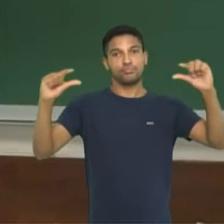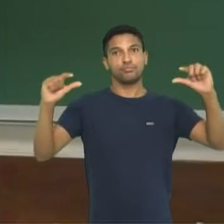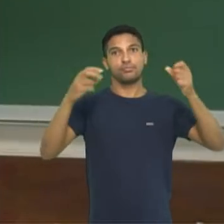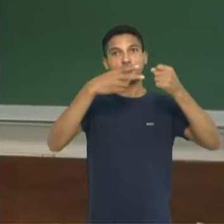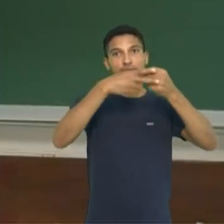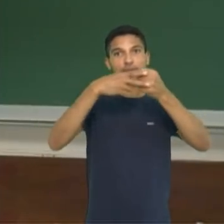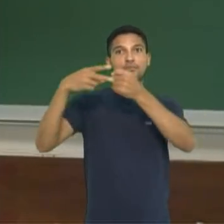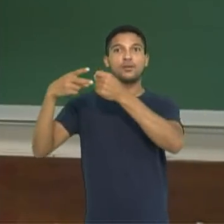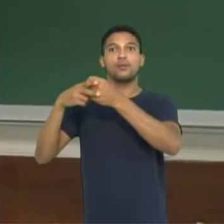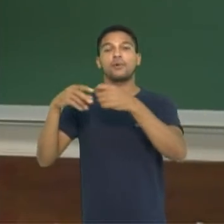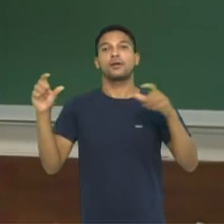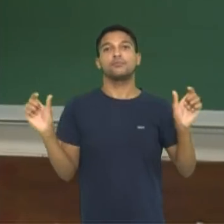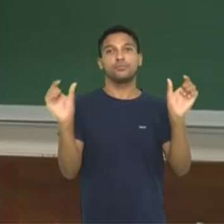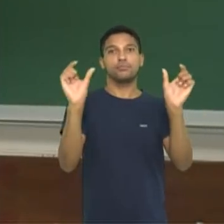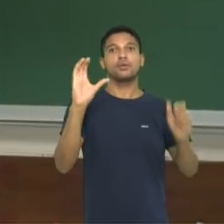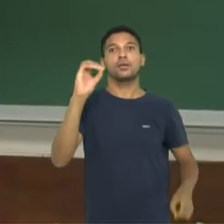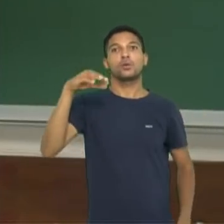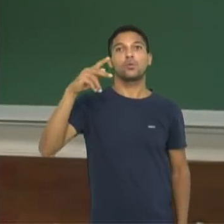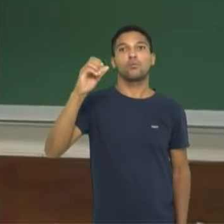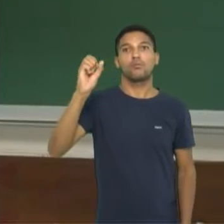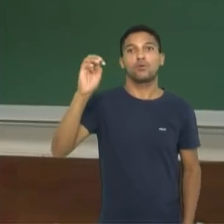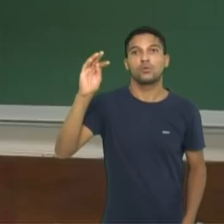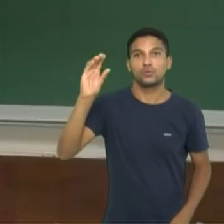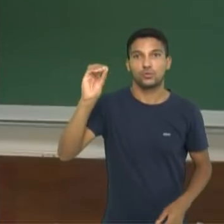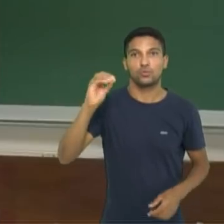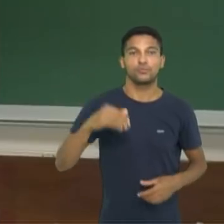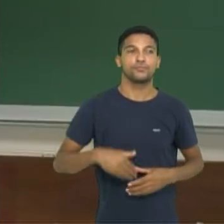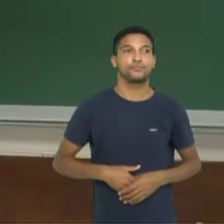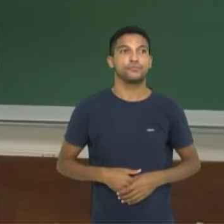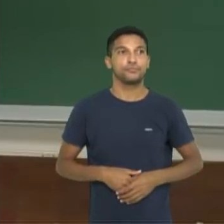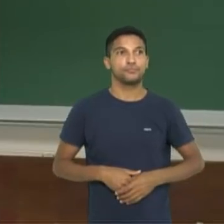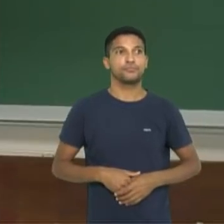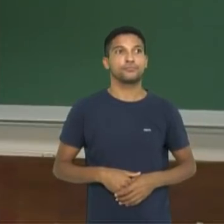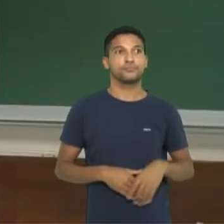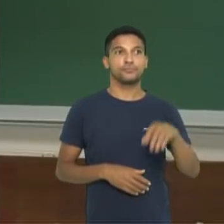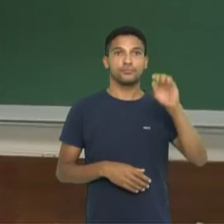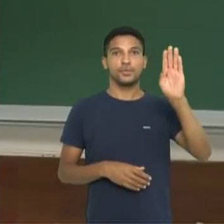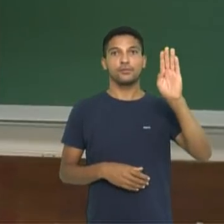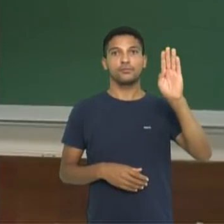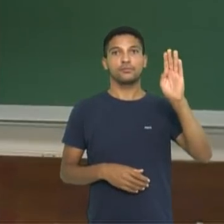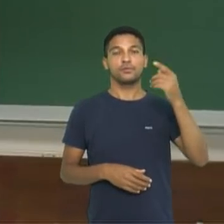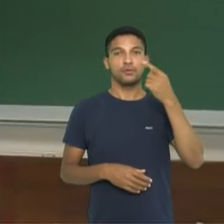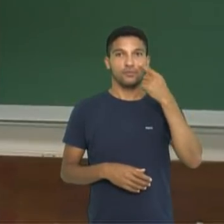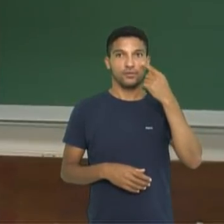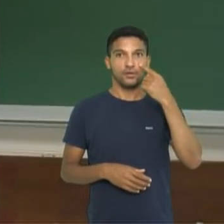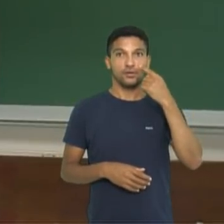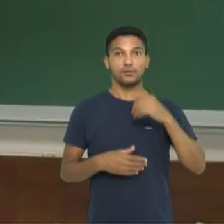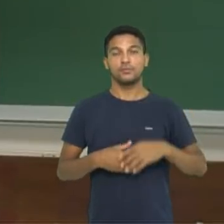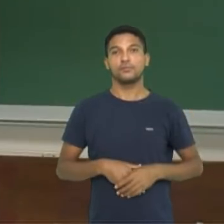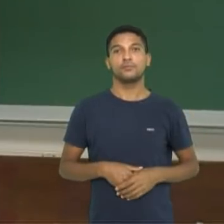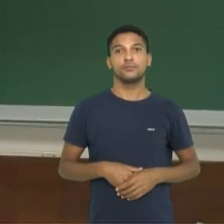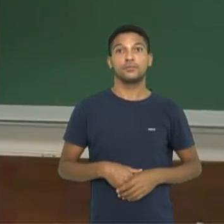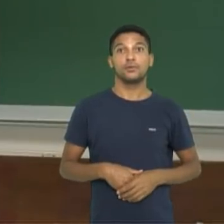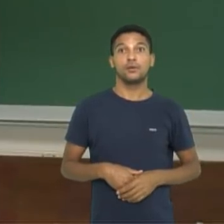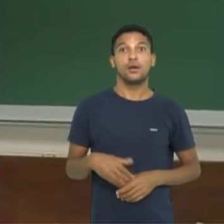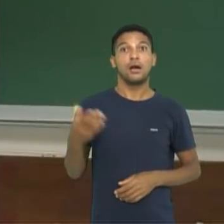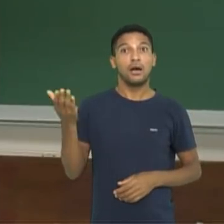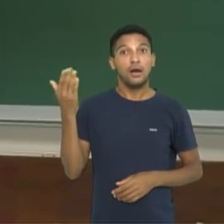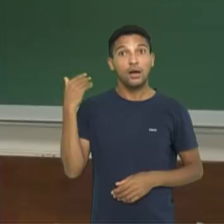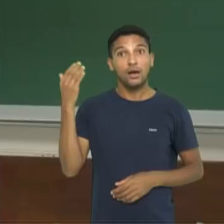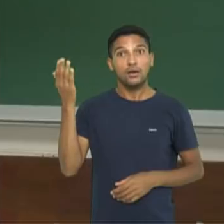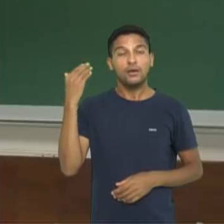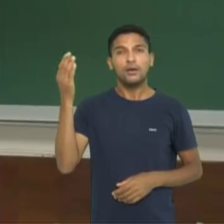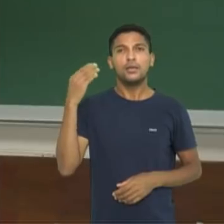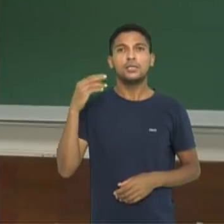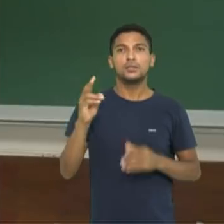período composto, certo? Na letra B, quem conseguiu compreender ali, ó, antes os índios eram os donos da terra.